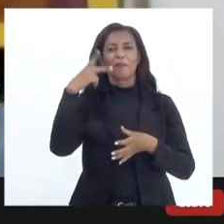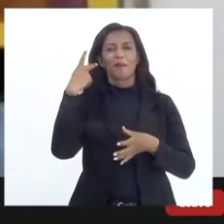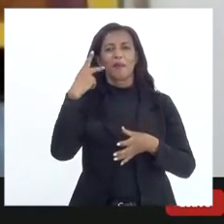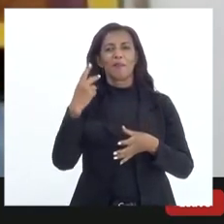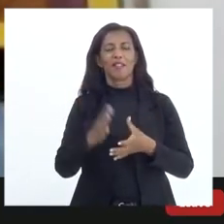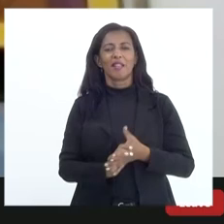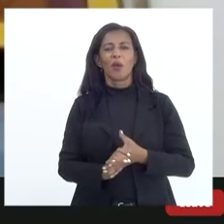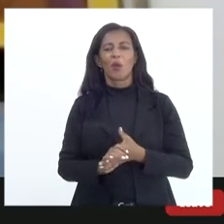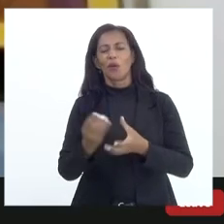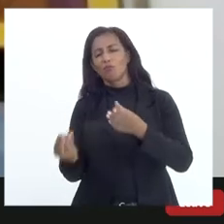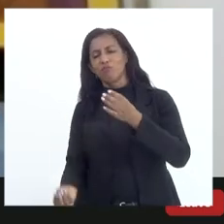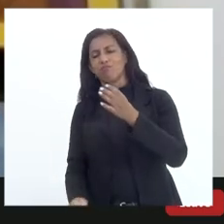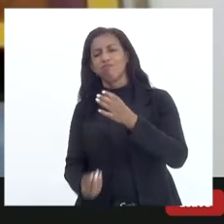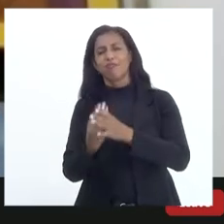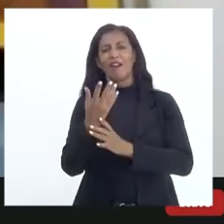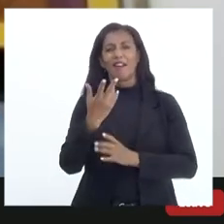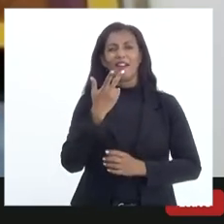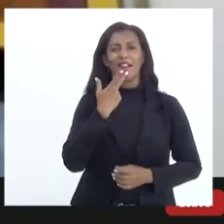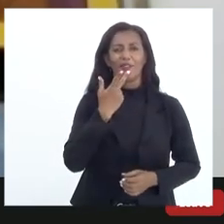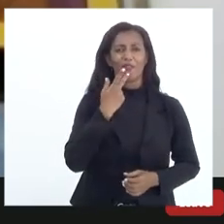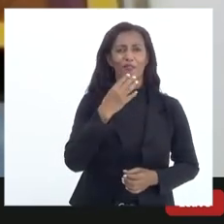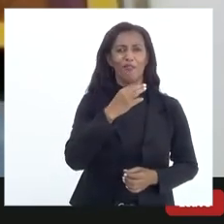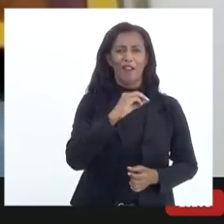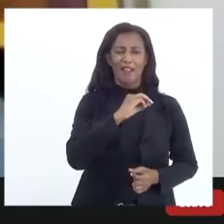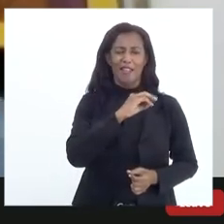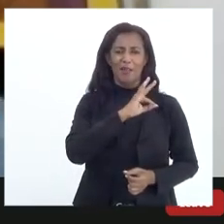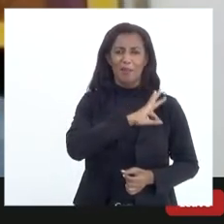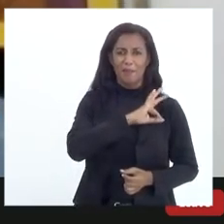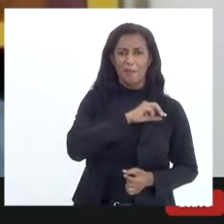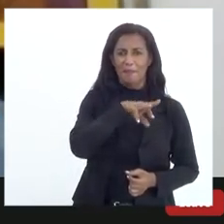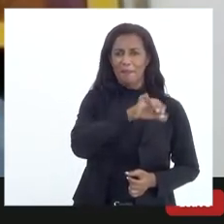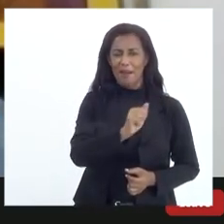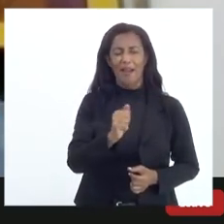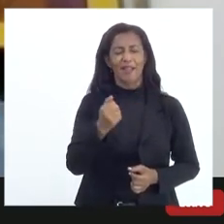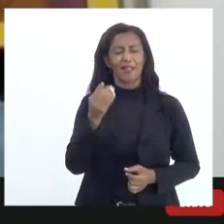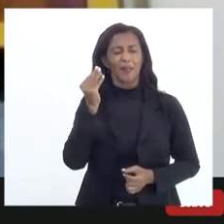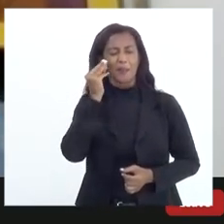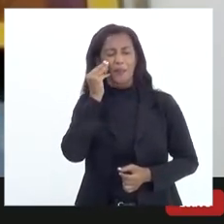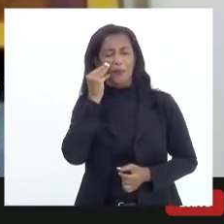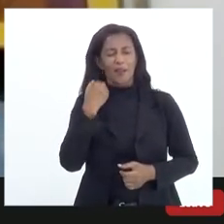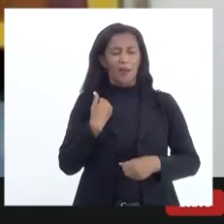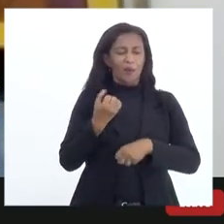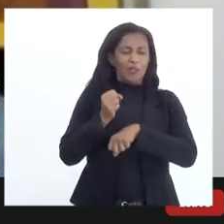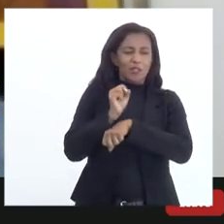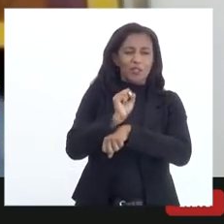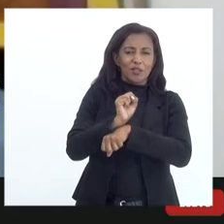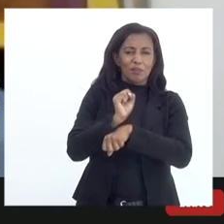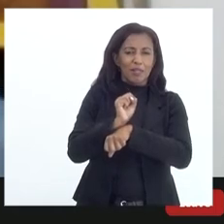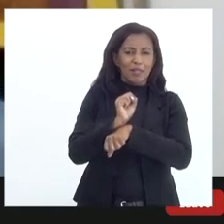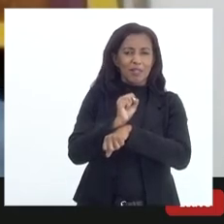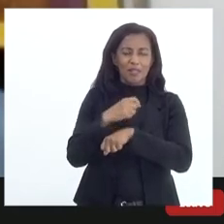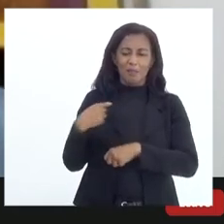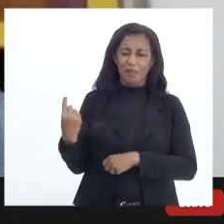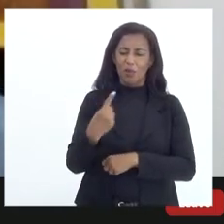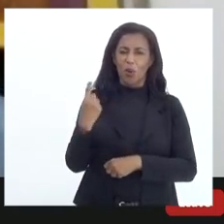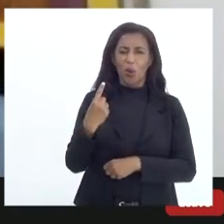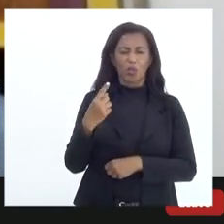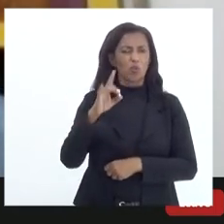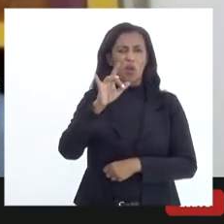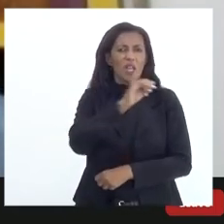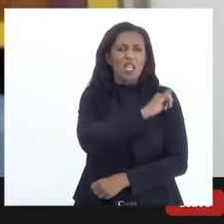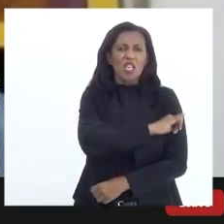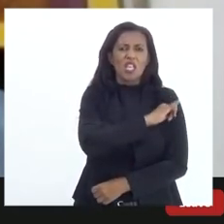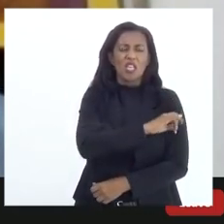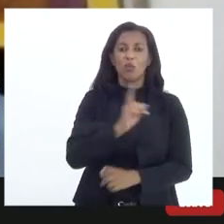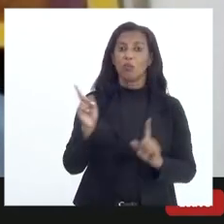logo falei com a Marta, né, no início, falei com a Mônica, com vocês, é uma esperança para nós, mas não é só para o Rio, para o país. É